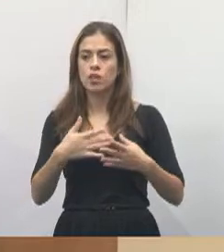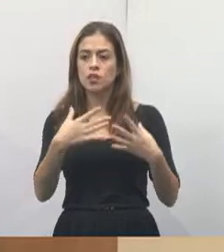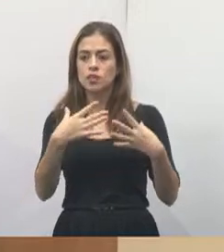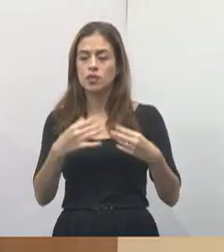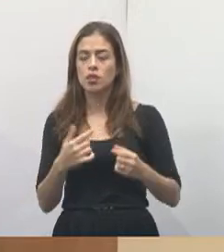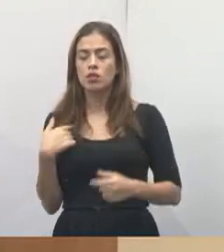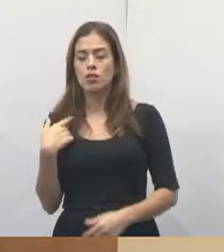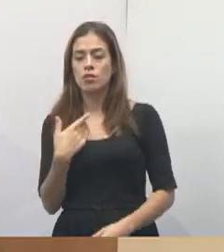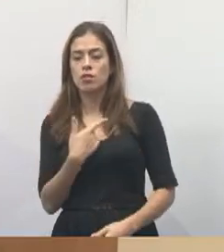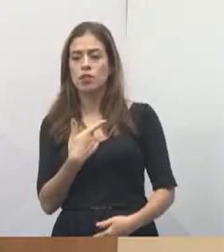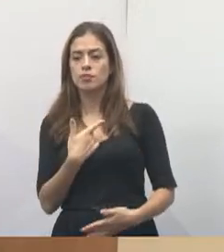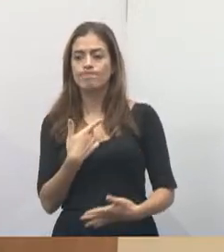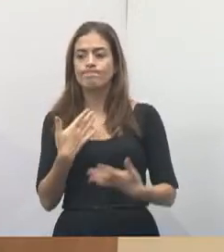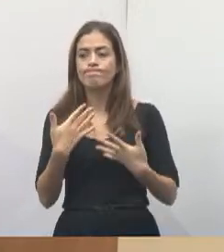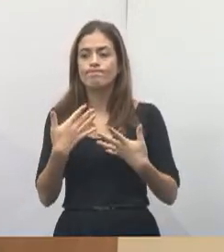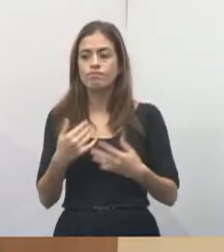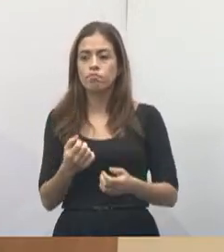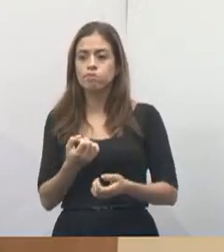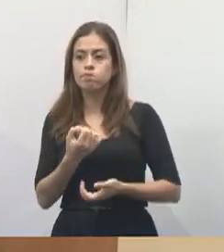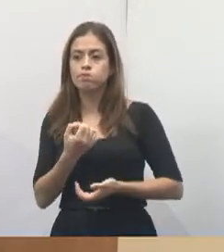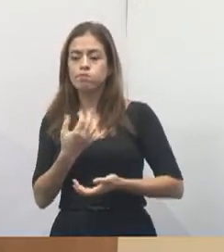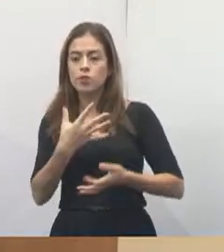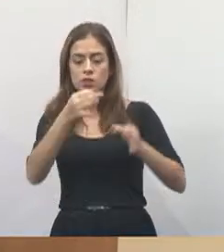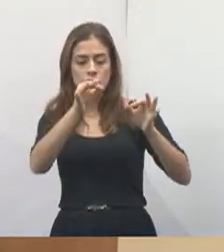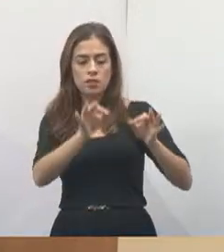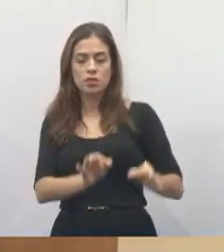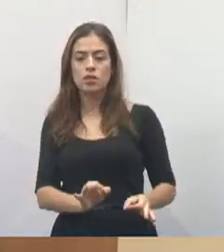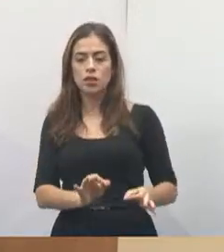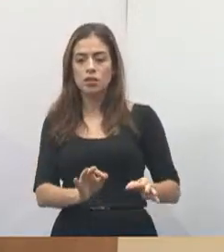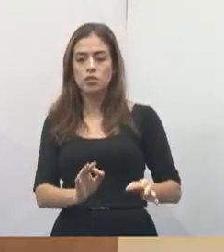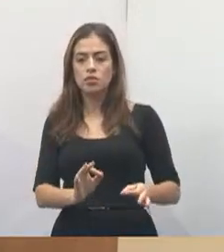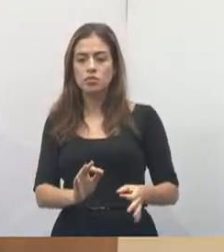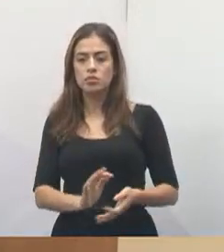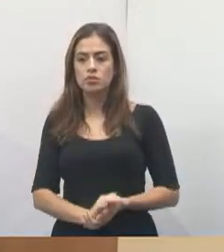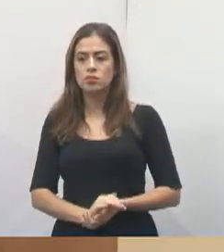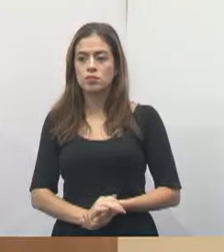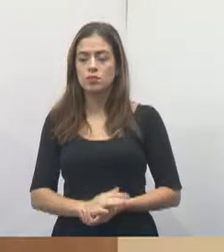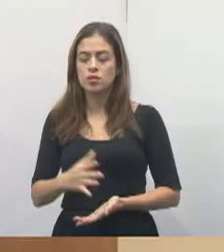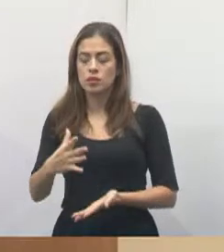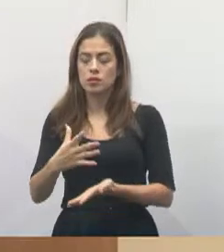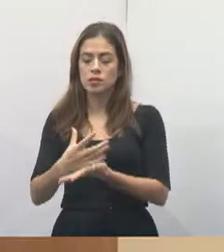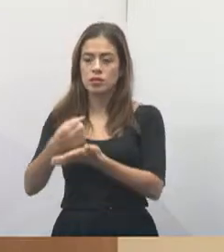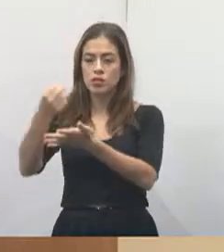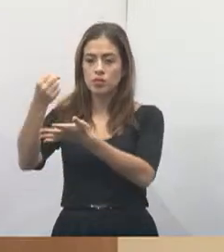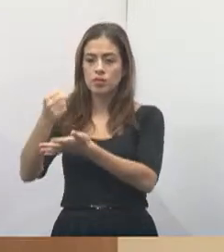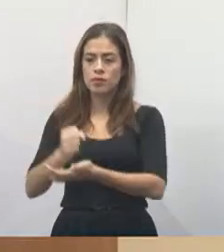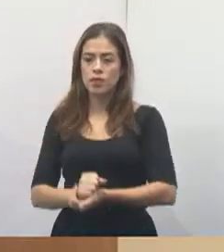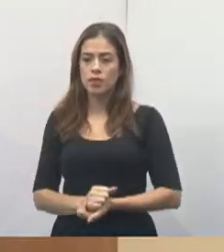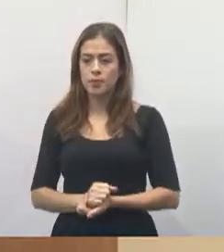céleres nós formos, mais êxito nós vamos conseguir em salvar essa mulher.